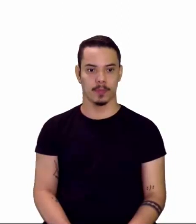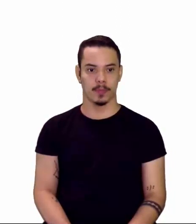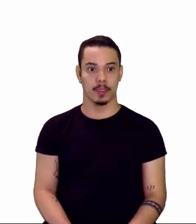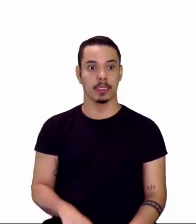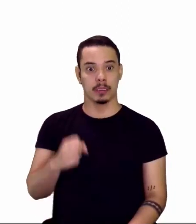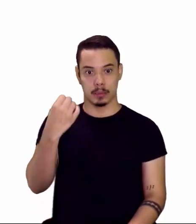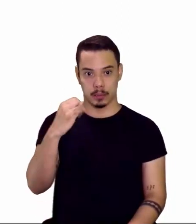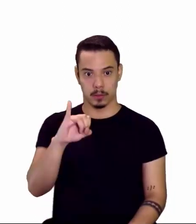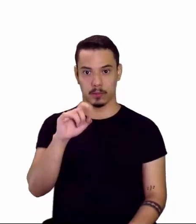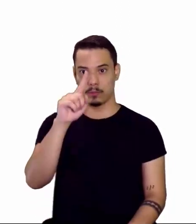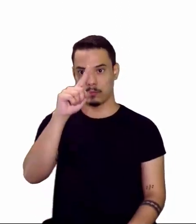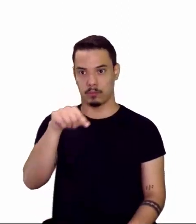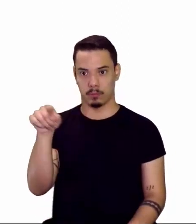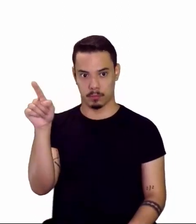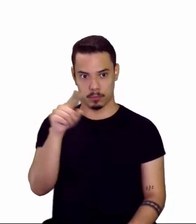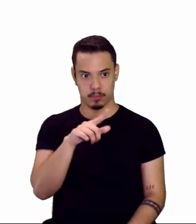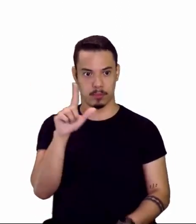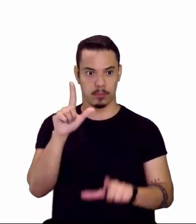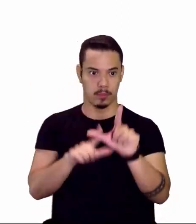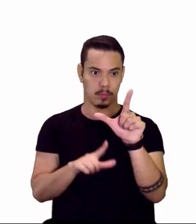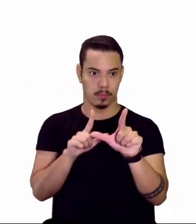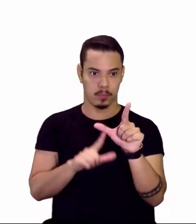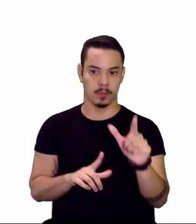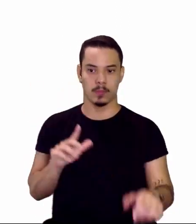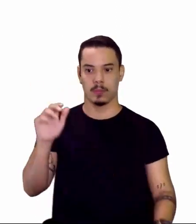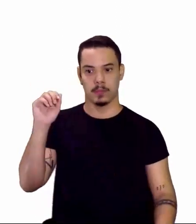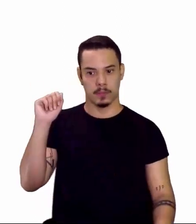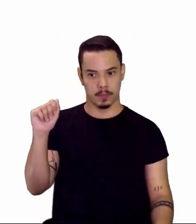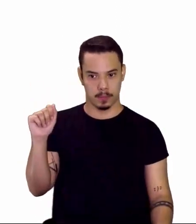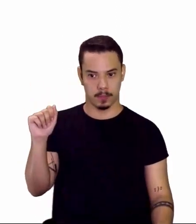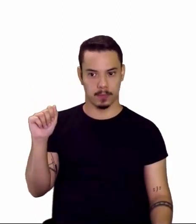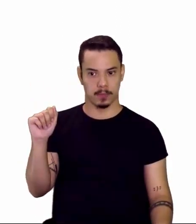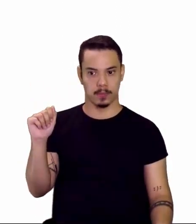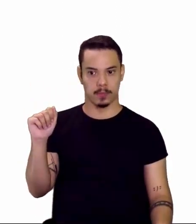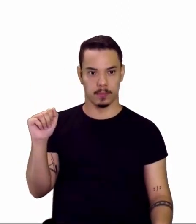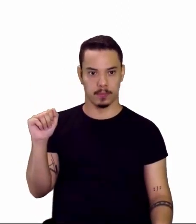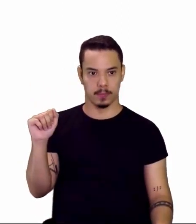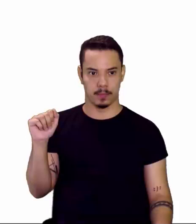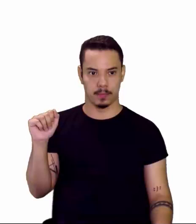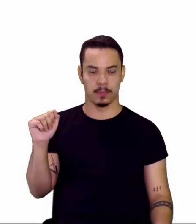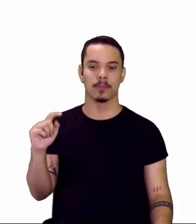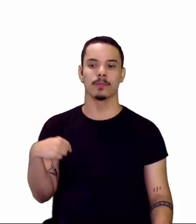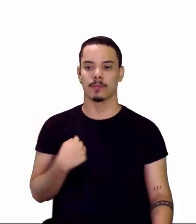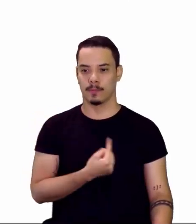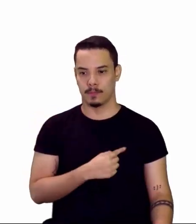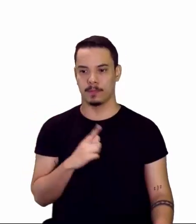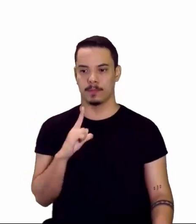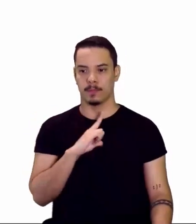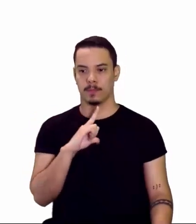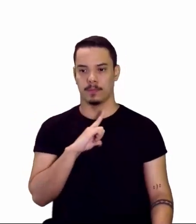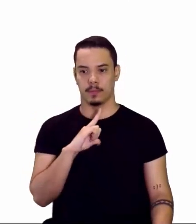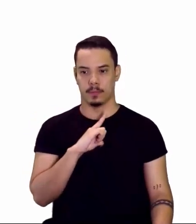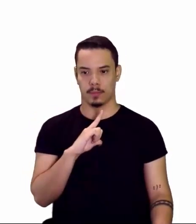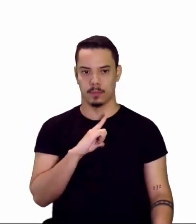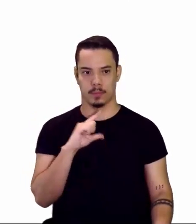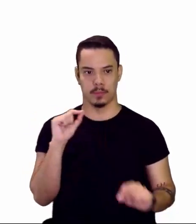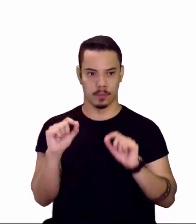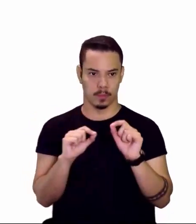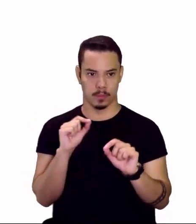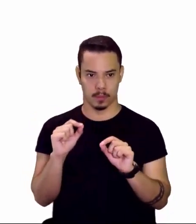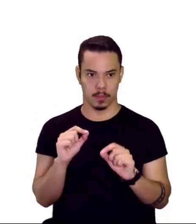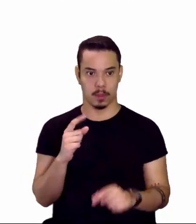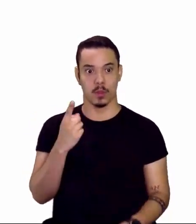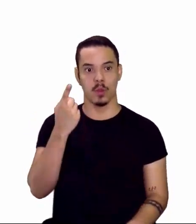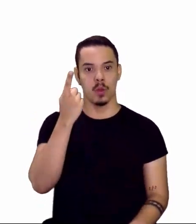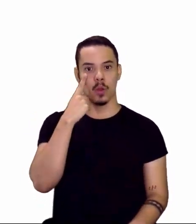se você assinalou a letra A, nós temos aí, ok, BSL2,